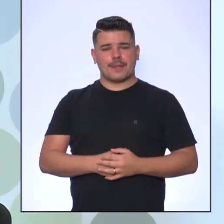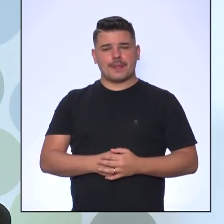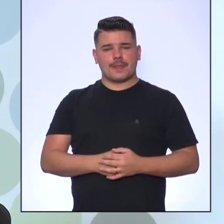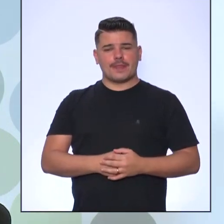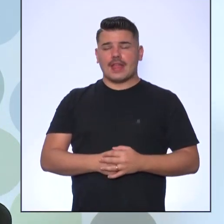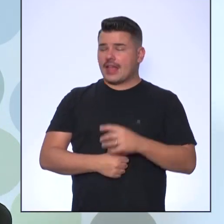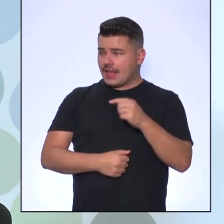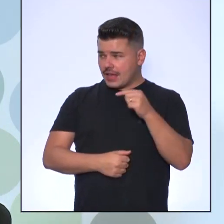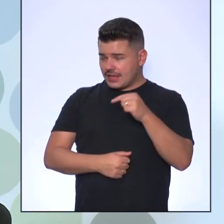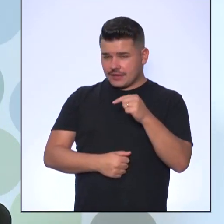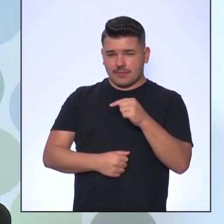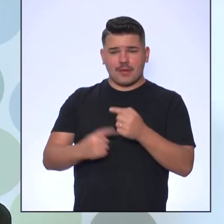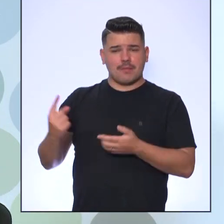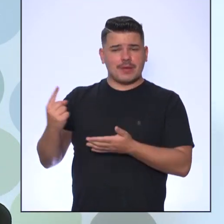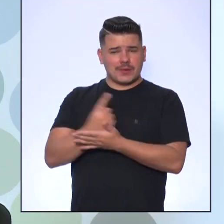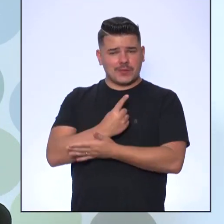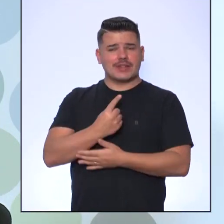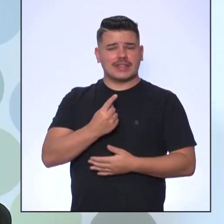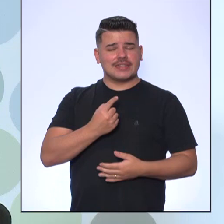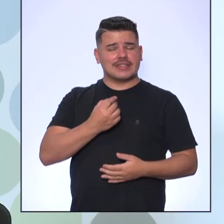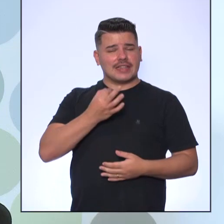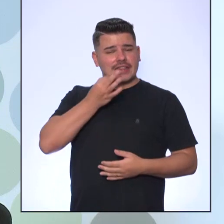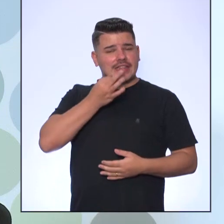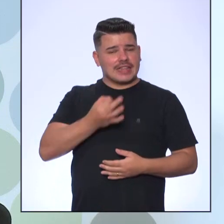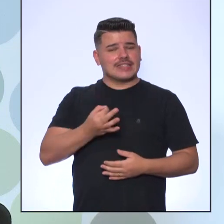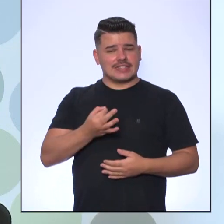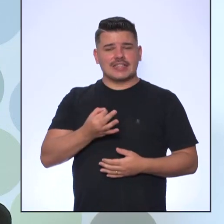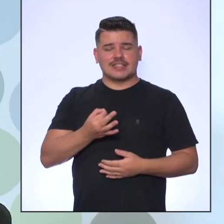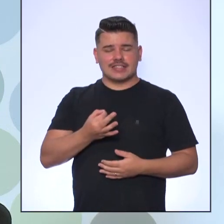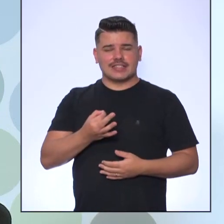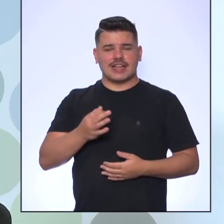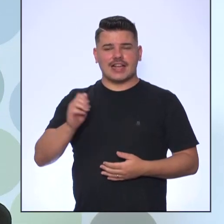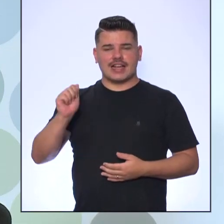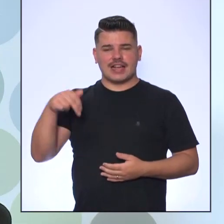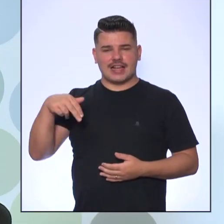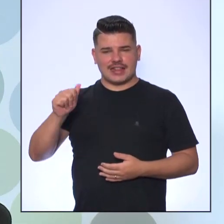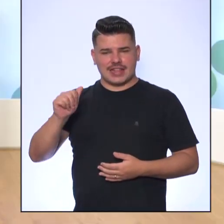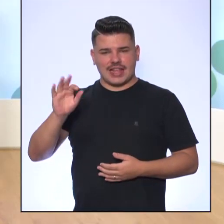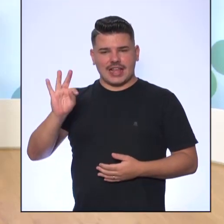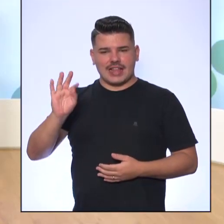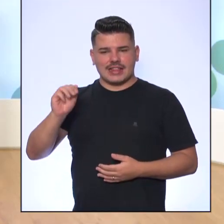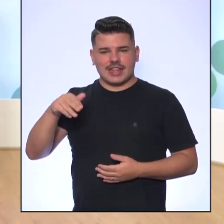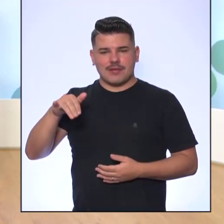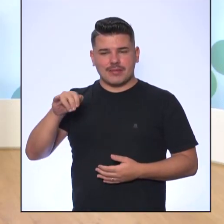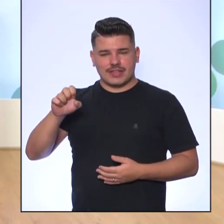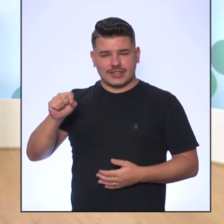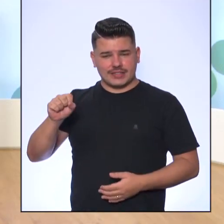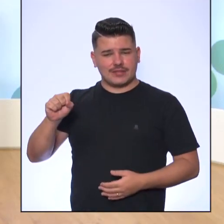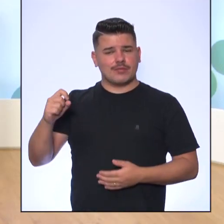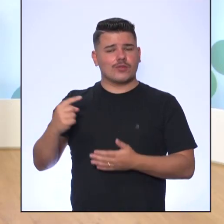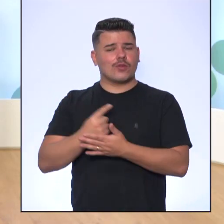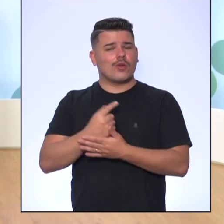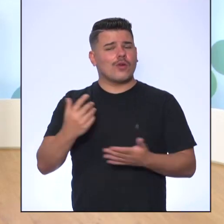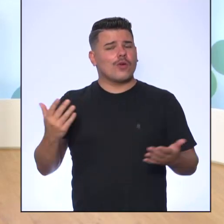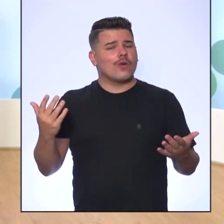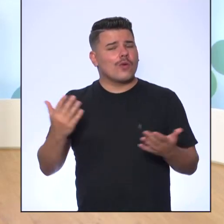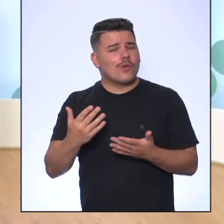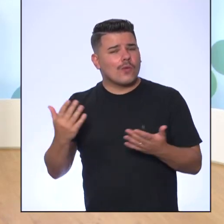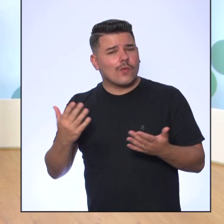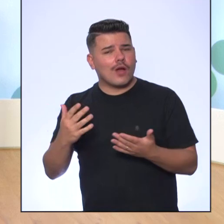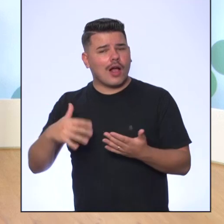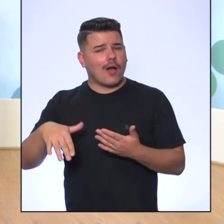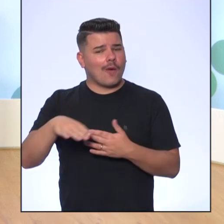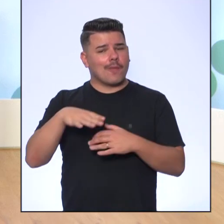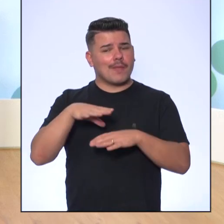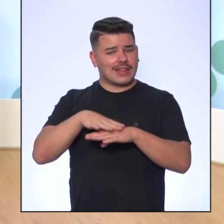aqui tem uma pergunta bem interessante da Ana Tamires. Ela pergunta, quais as matérias de matemática que mais caem